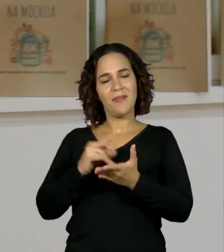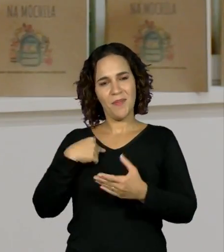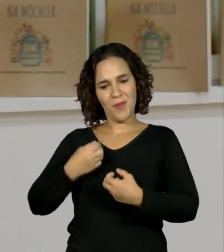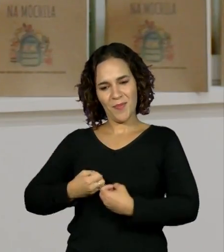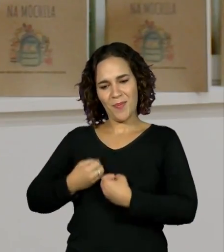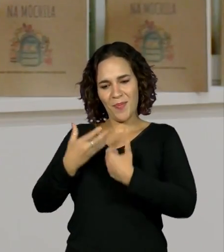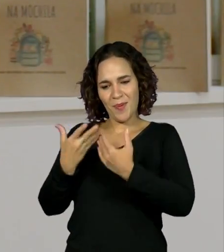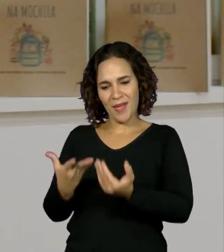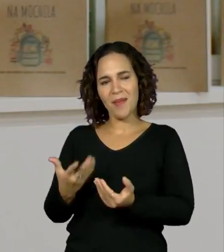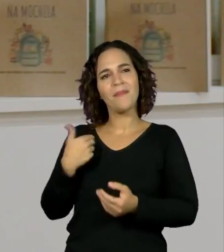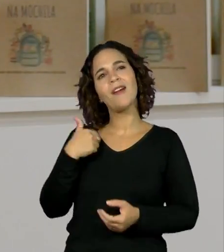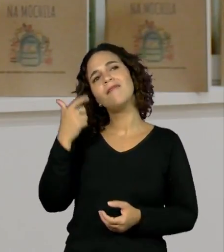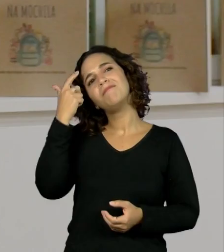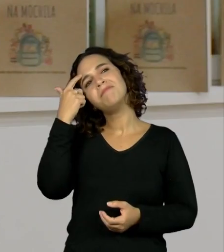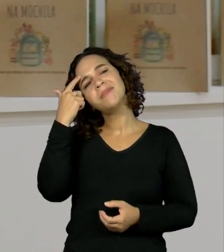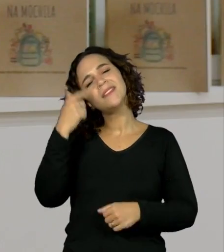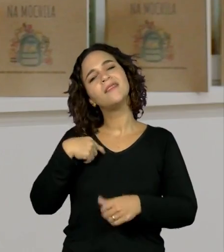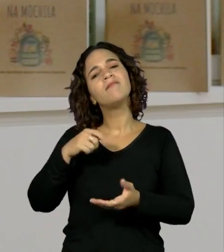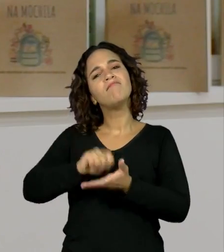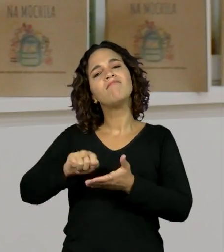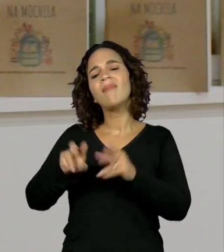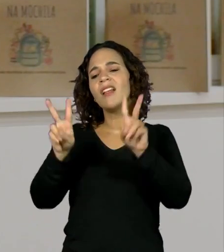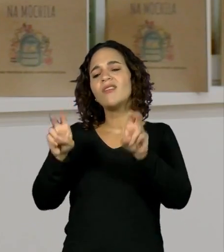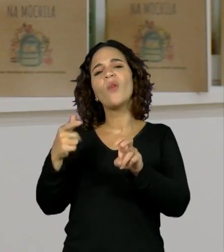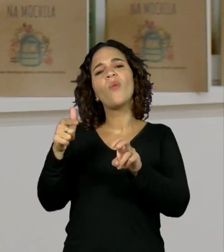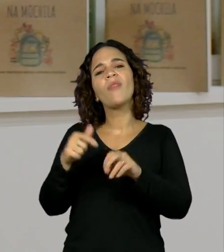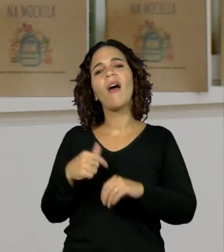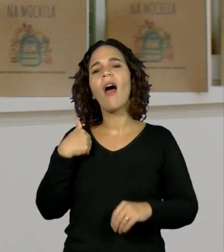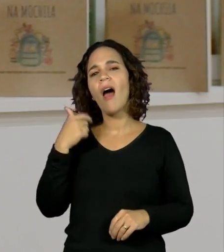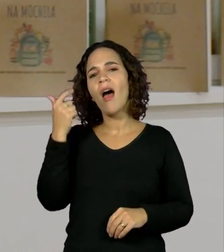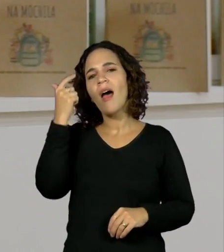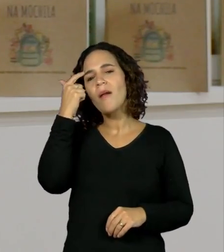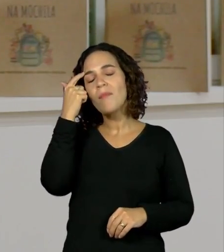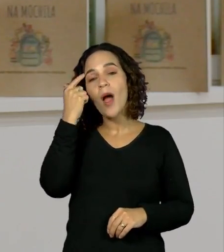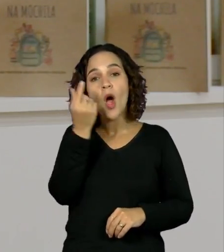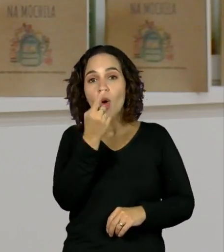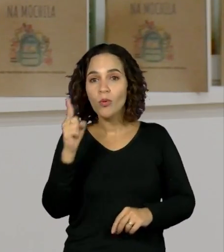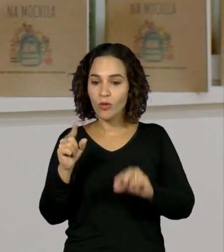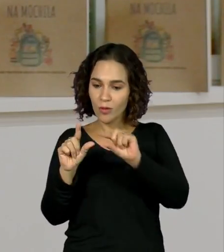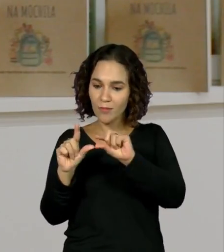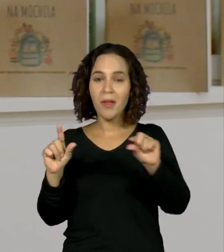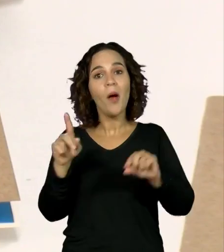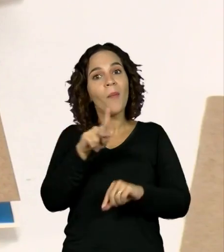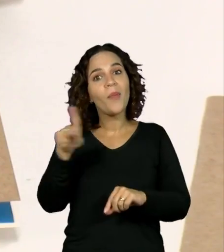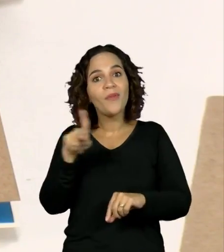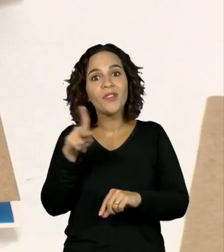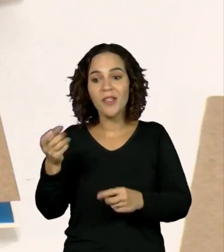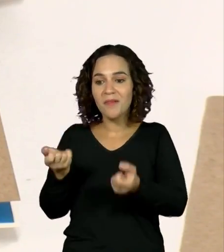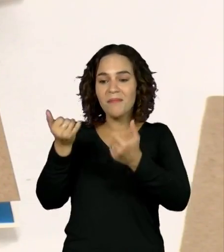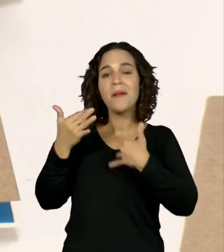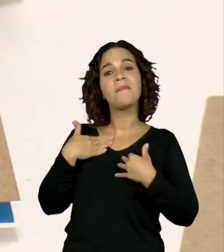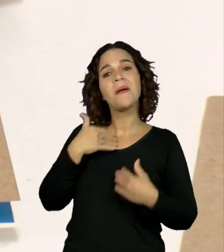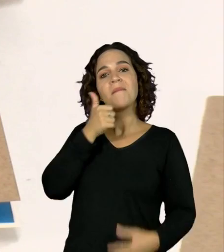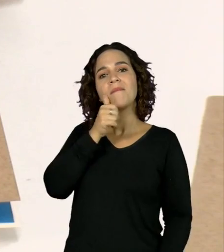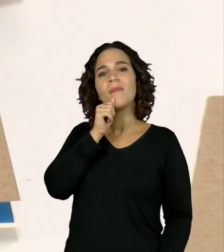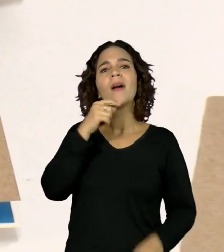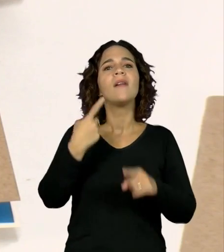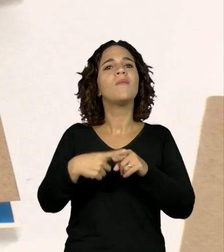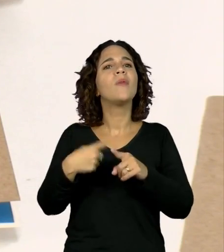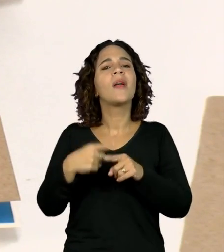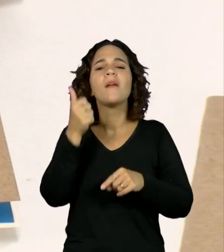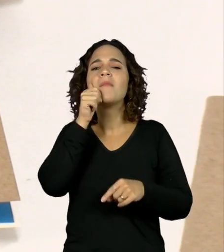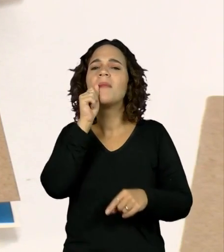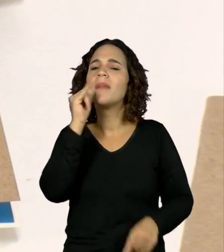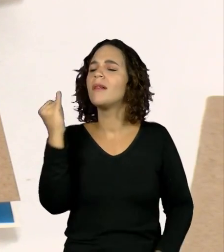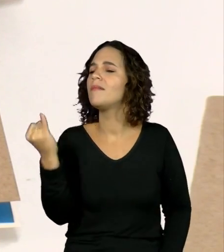surgiu, eu estava fazendo um poema sem título, sem nada. Aí apareceu na última estrofe, a professora gostou, eu comecei a escrever sobre a minha mãe, que é ela que me trouxe ao mundo.